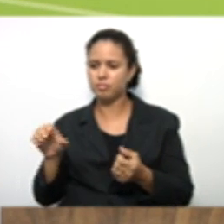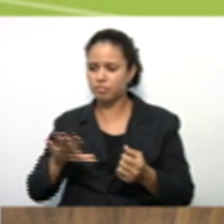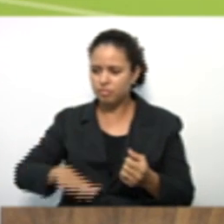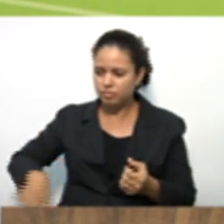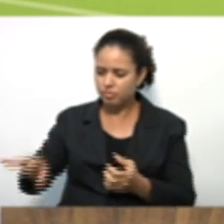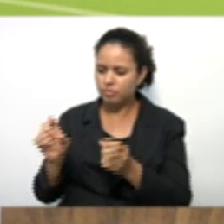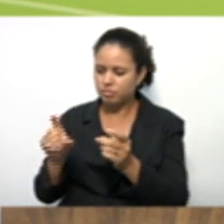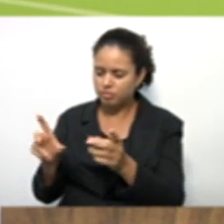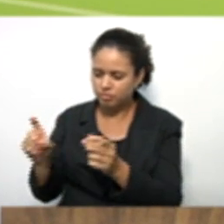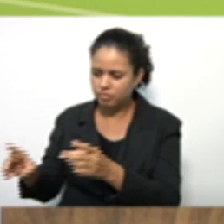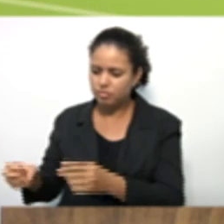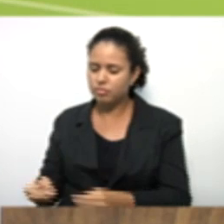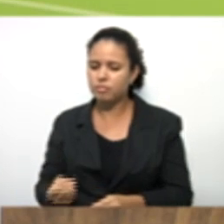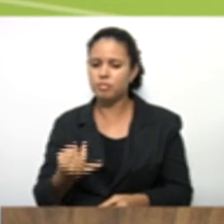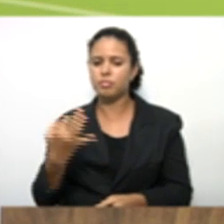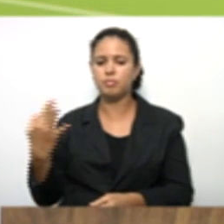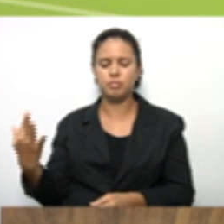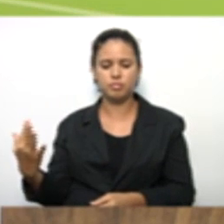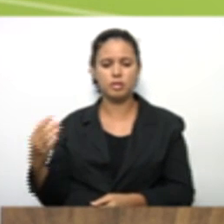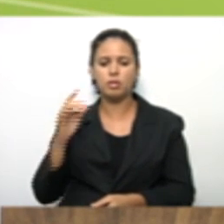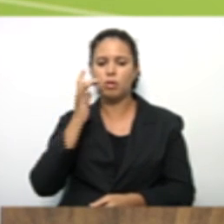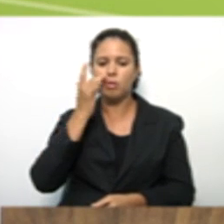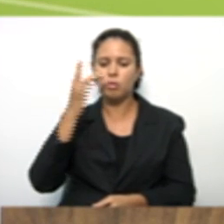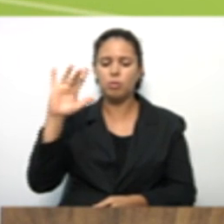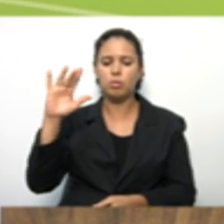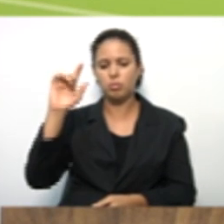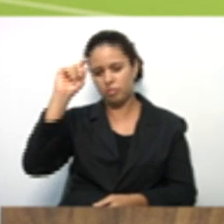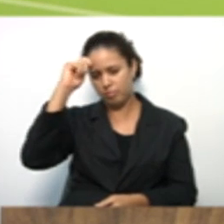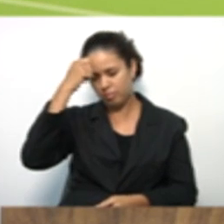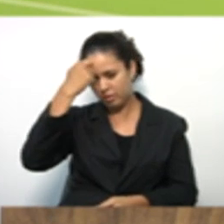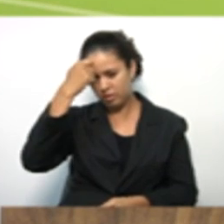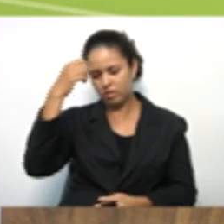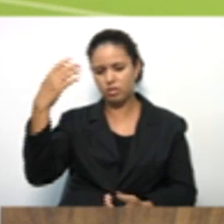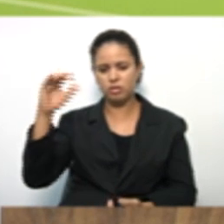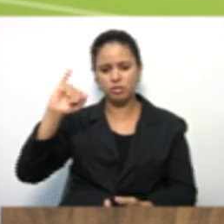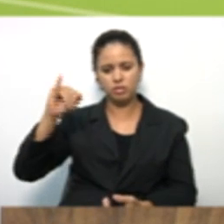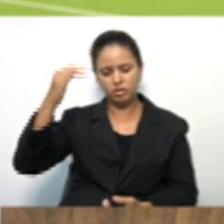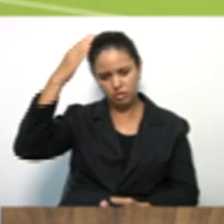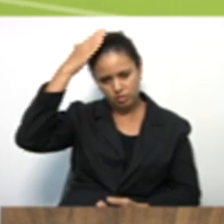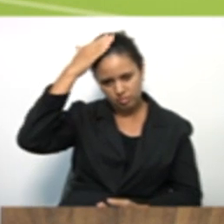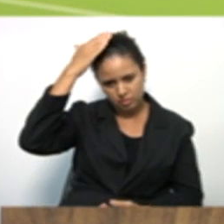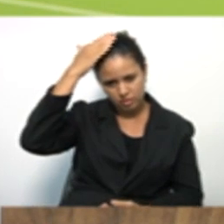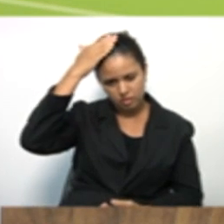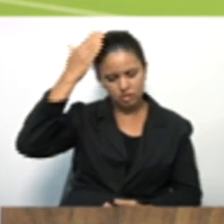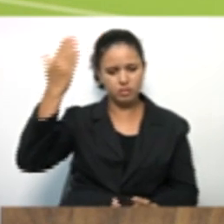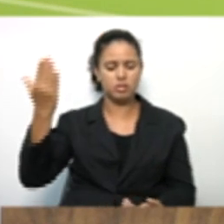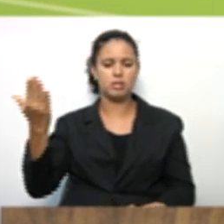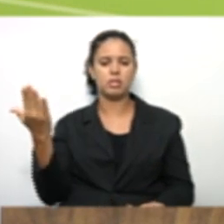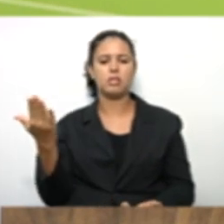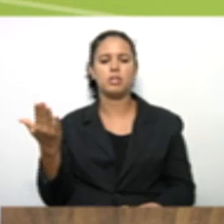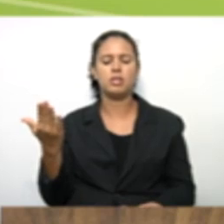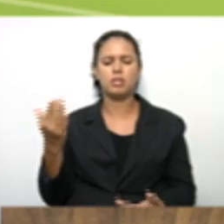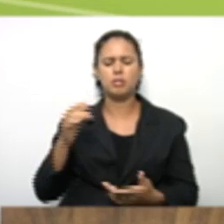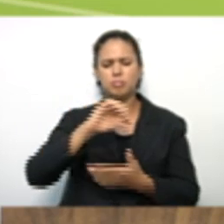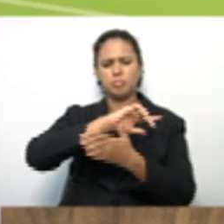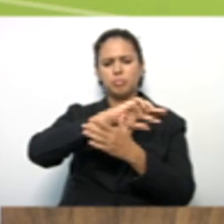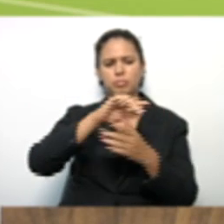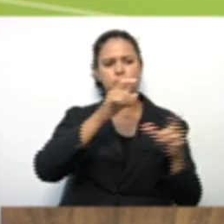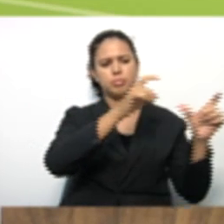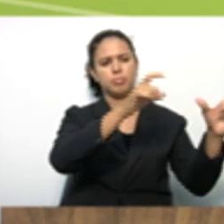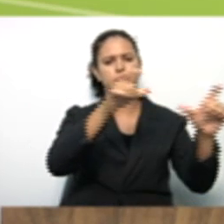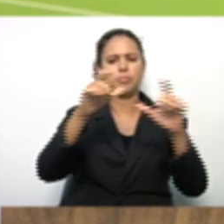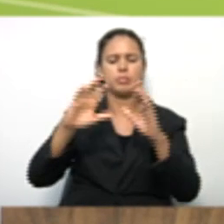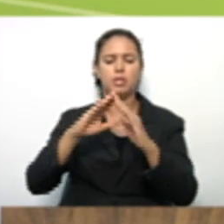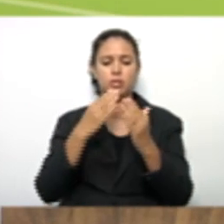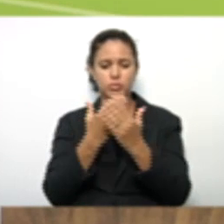Ó, parabéns, mais uma vez Ouro Preto do Oeste participando, de Paraná, Escola Paulo Freire também participou aqui, dando a resposta